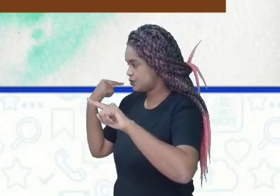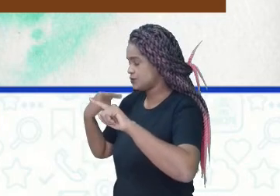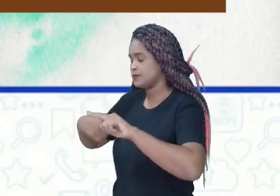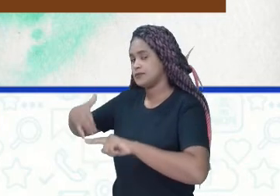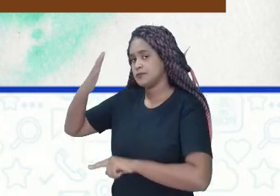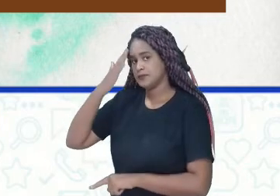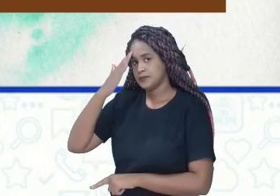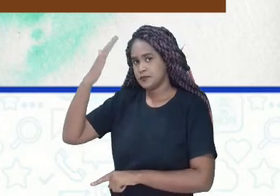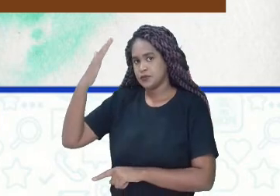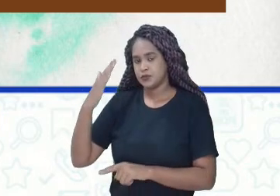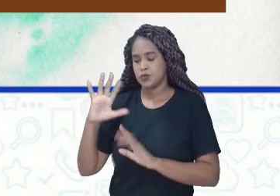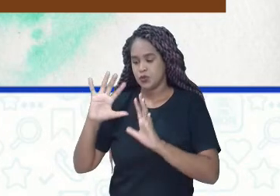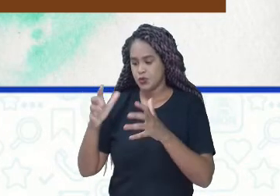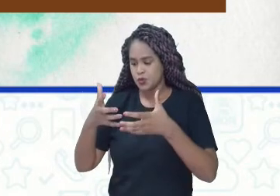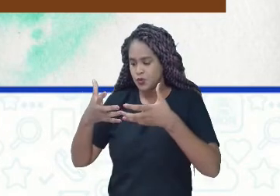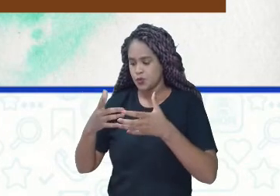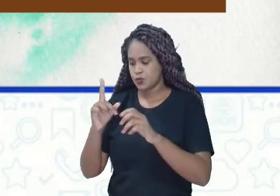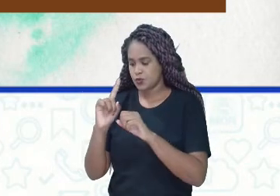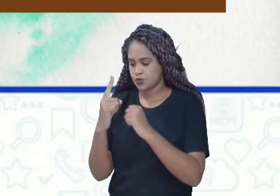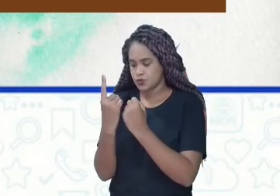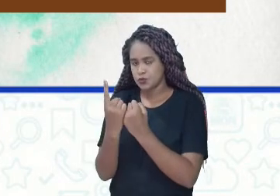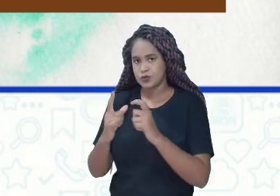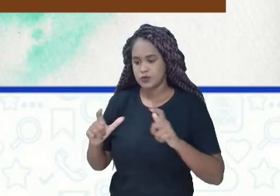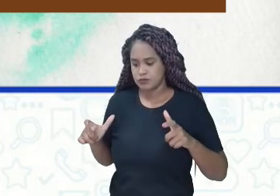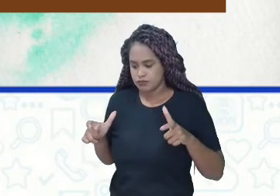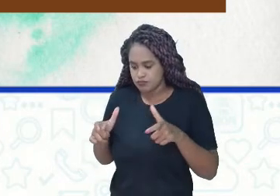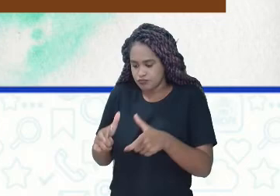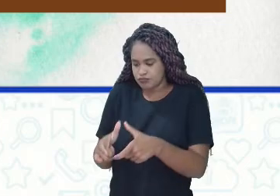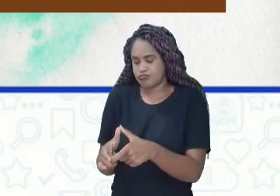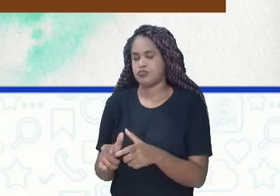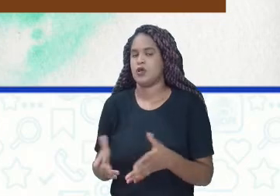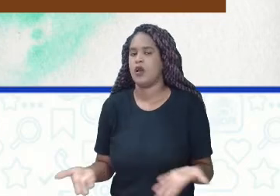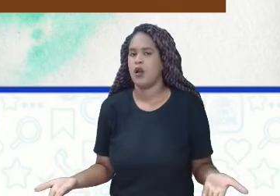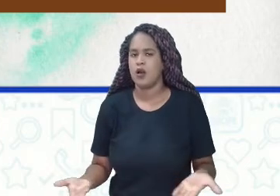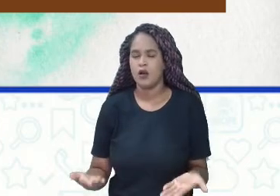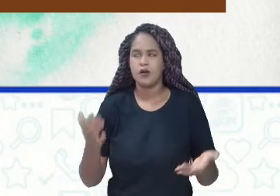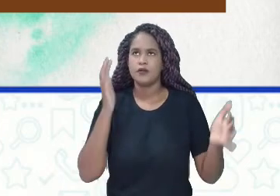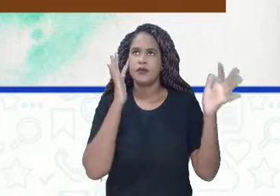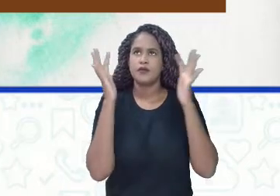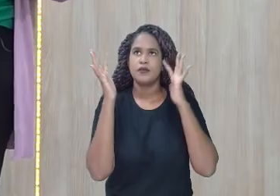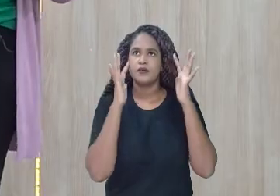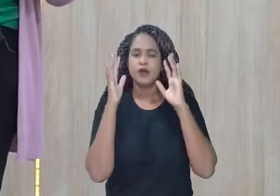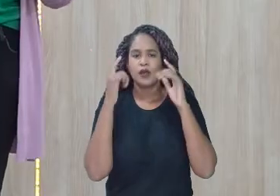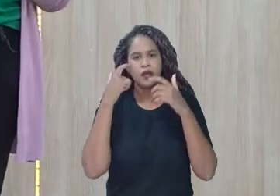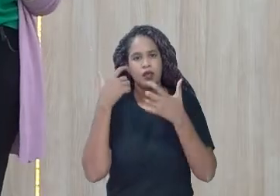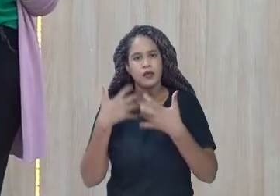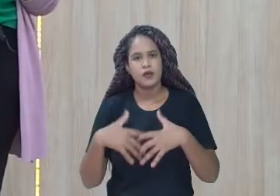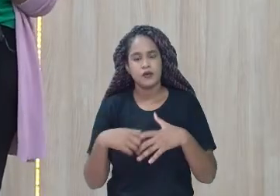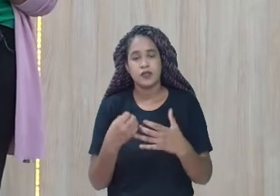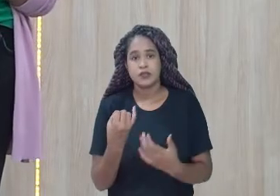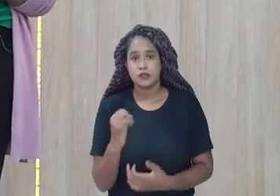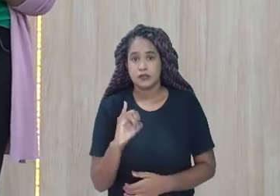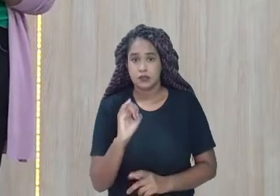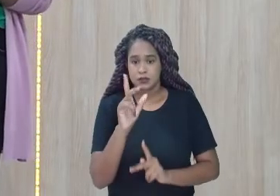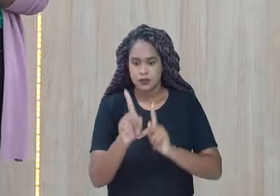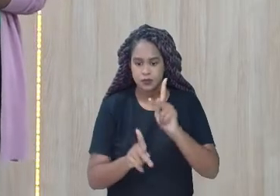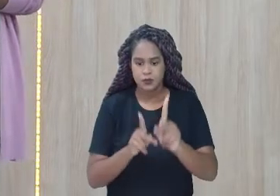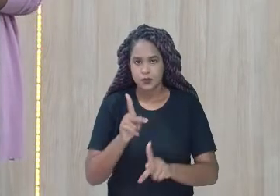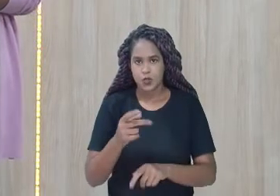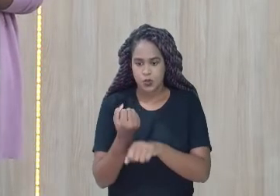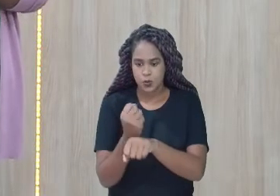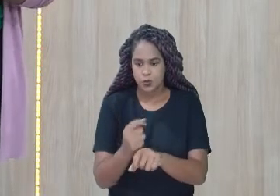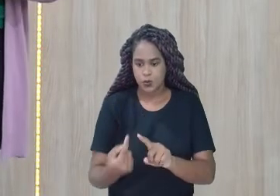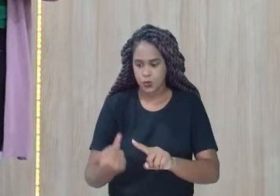sobretudo sobre grupos sociais minoritários. Então, vamos pensar um pouco. Ó. Se esse povo foi